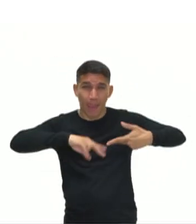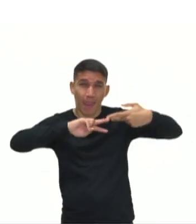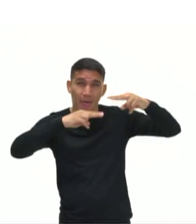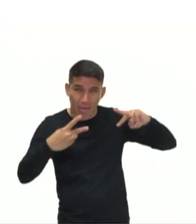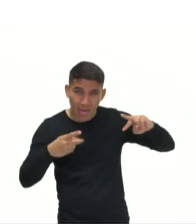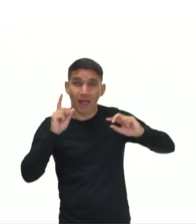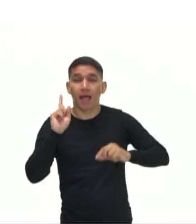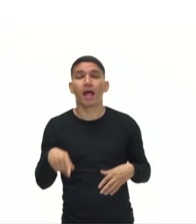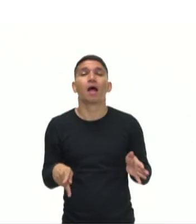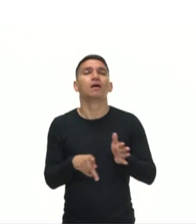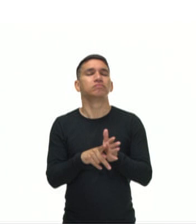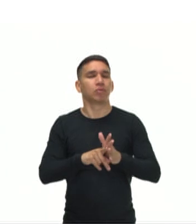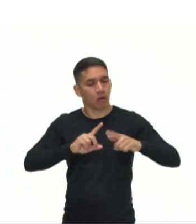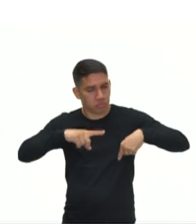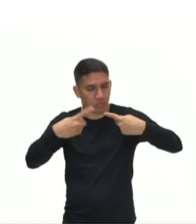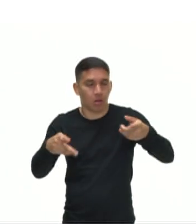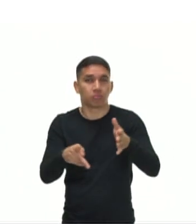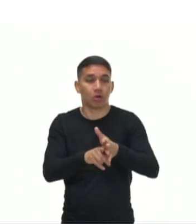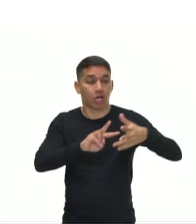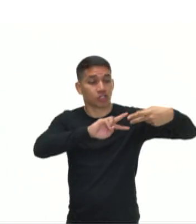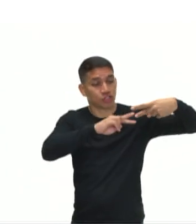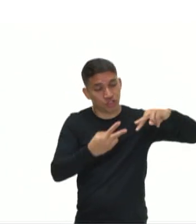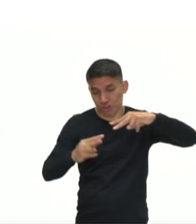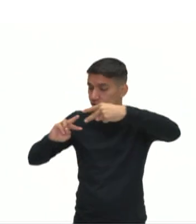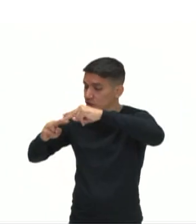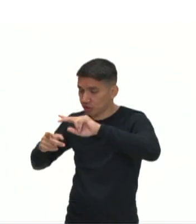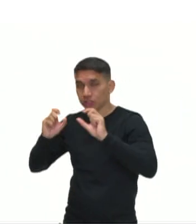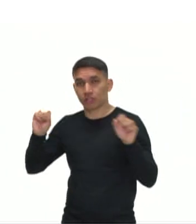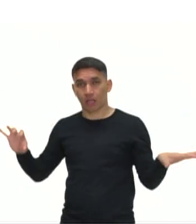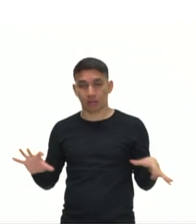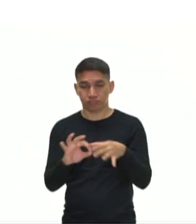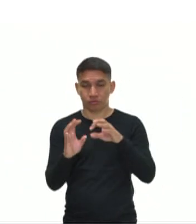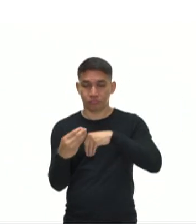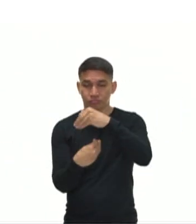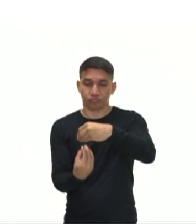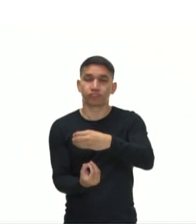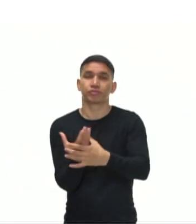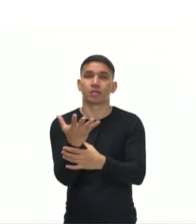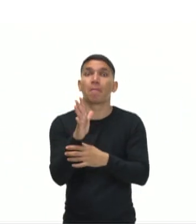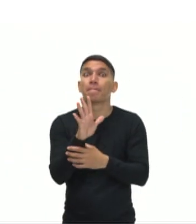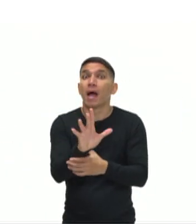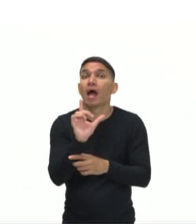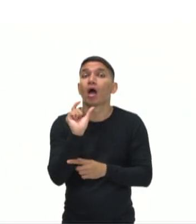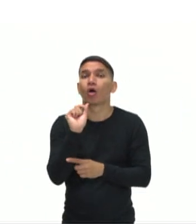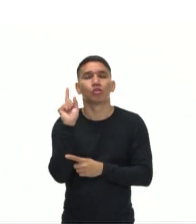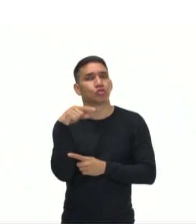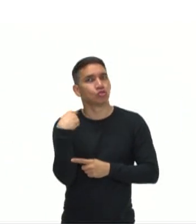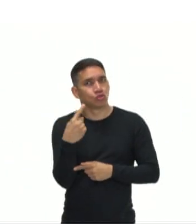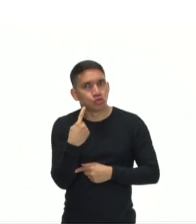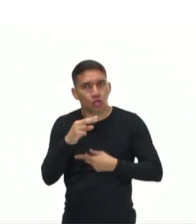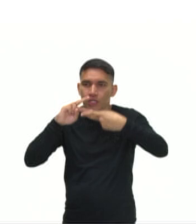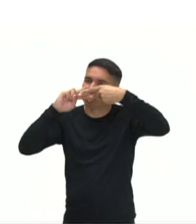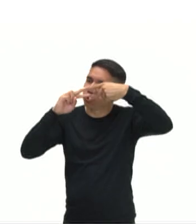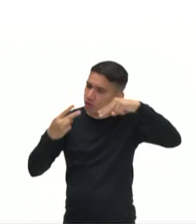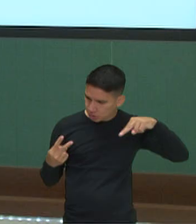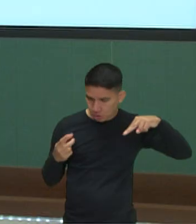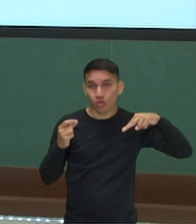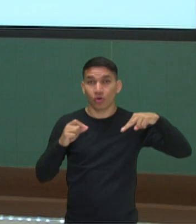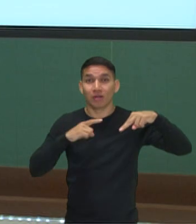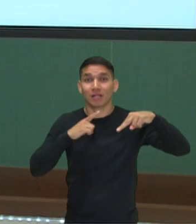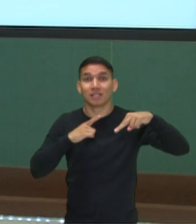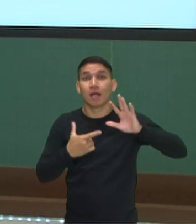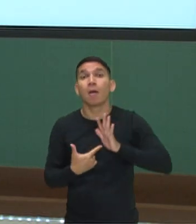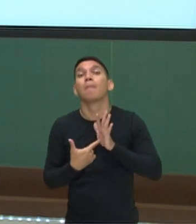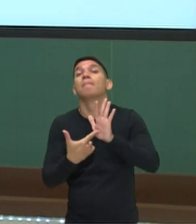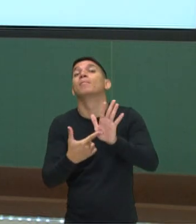resultado, sim, dos nossos genes, mas vamos lembrar aqui um detalhe. Os nossos genes, eles se